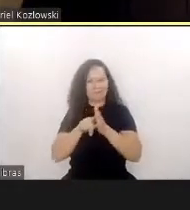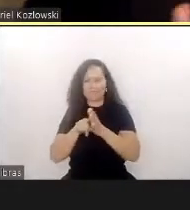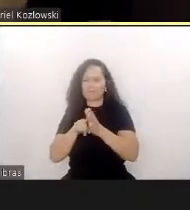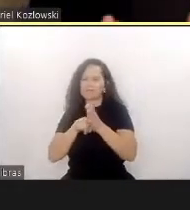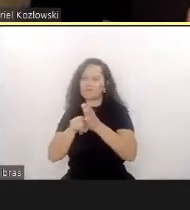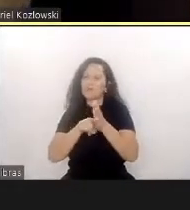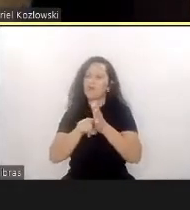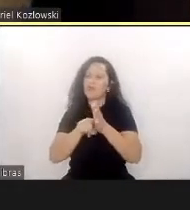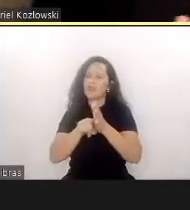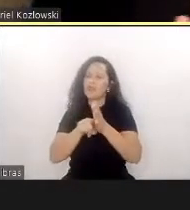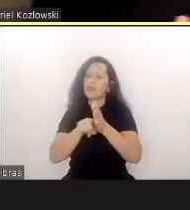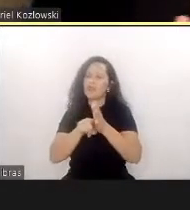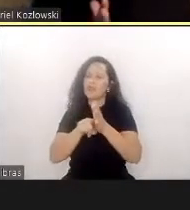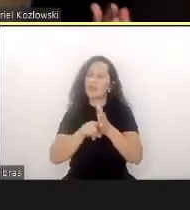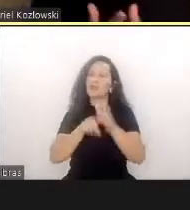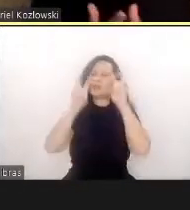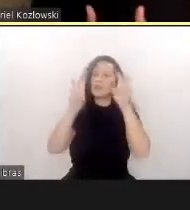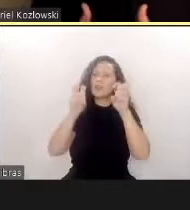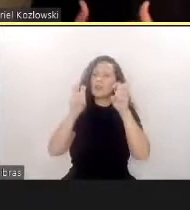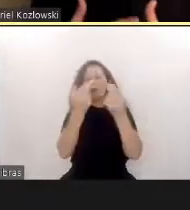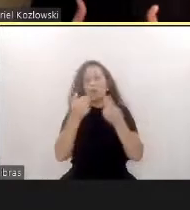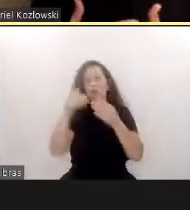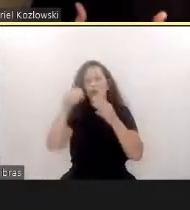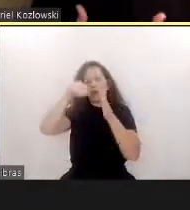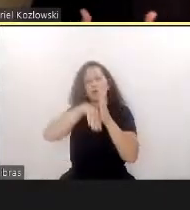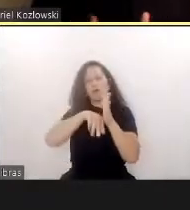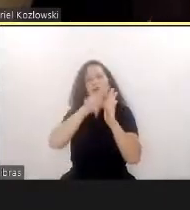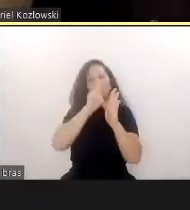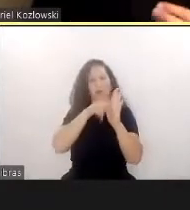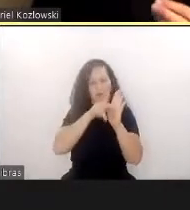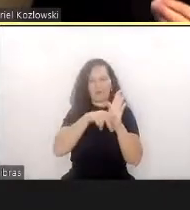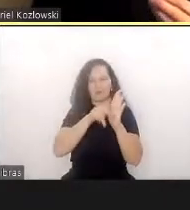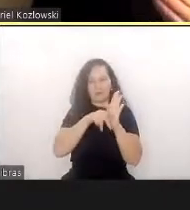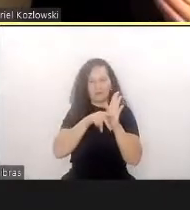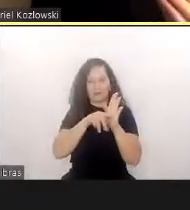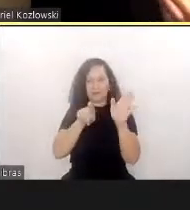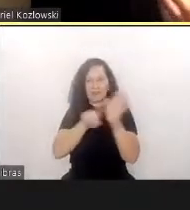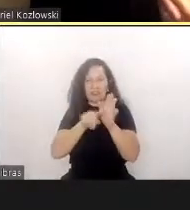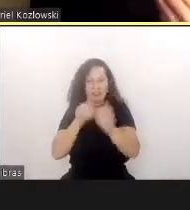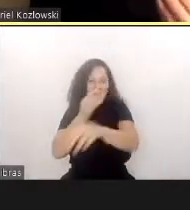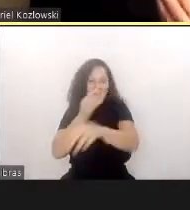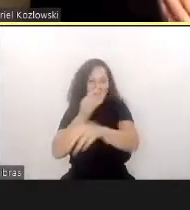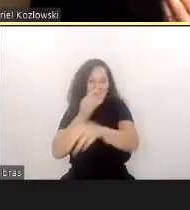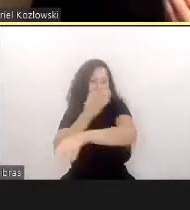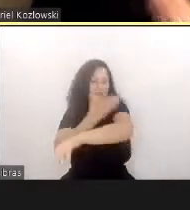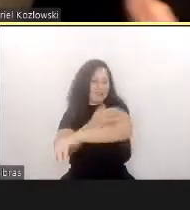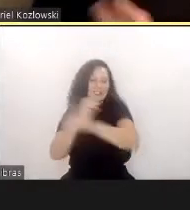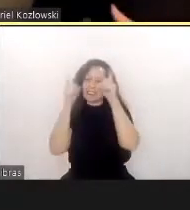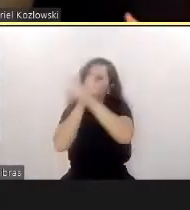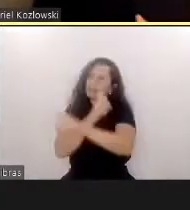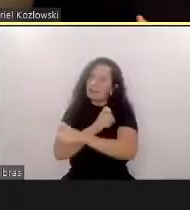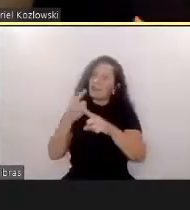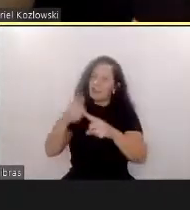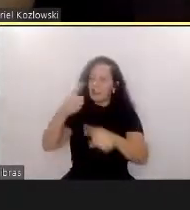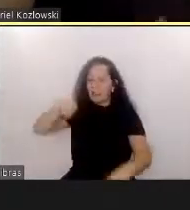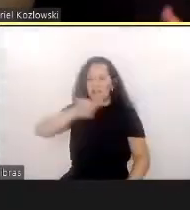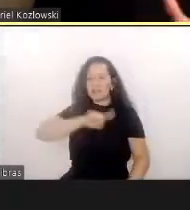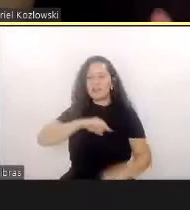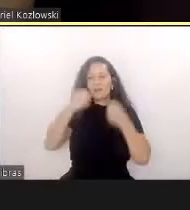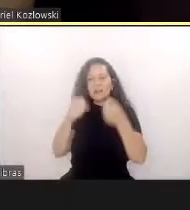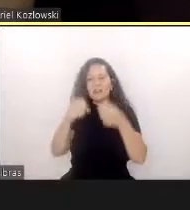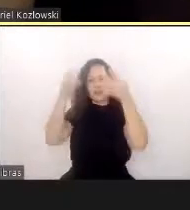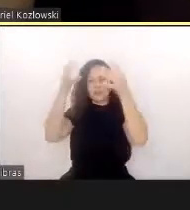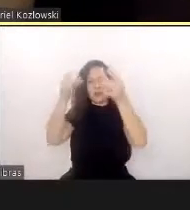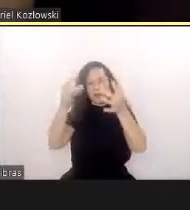E isso, na verdade, foi um exercício difícil de síntese, porque a gente precisava destilar o conteúdo intelectual de cada um deles